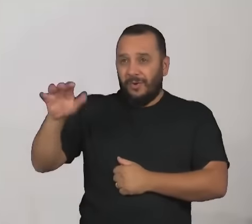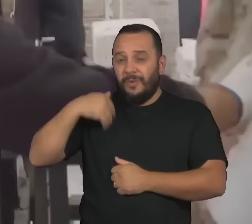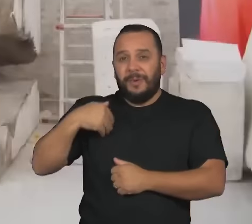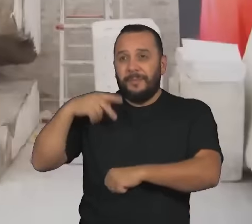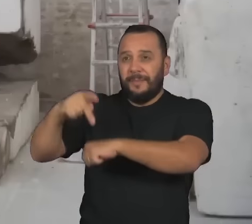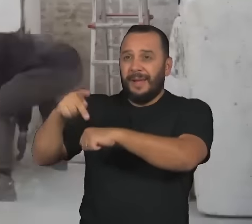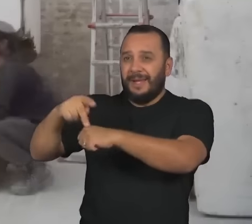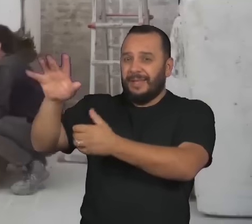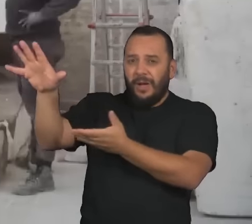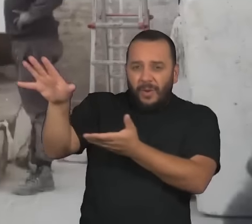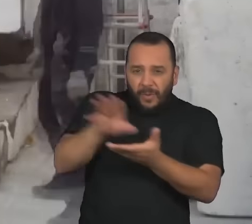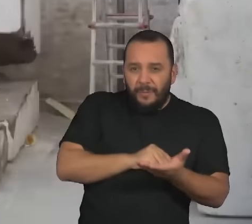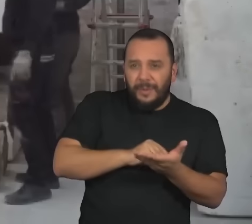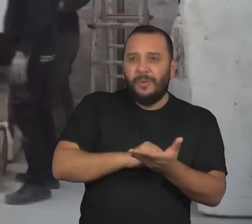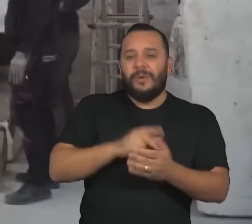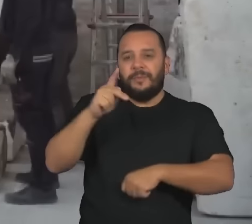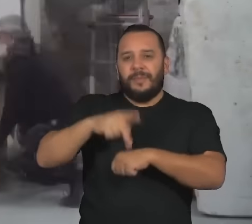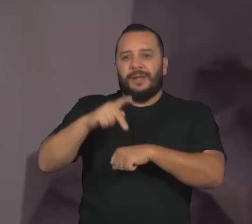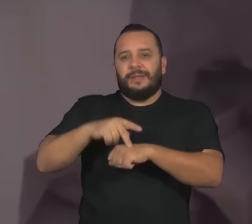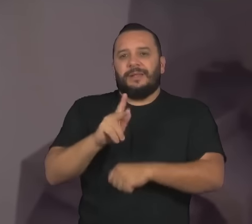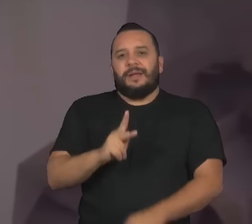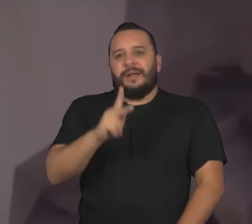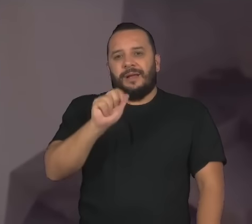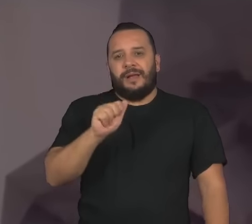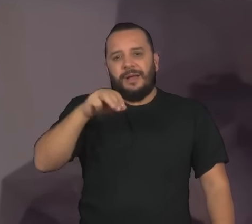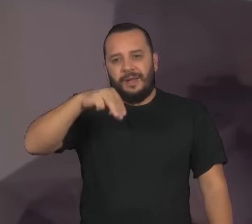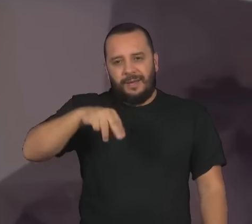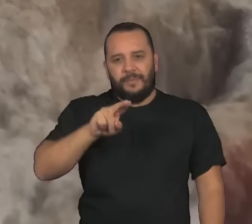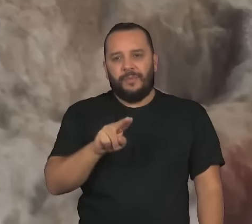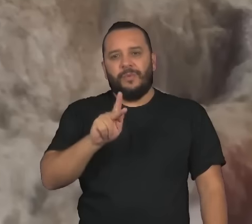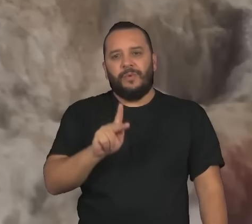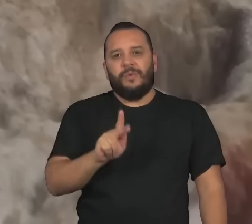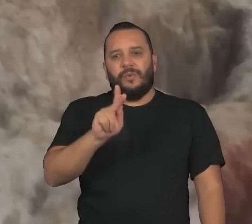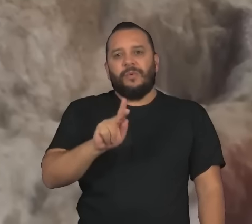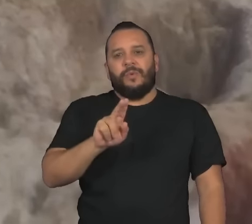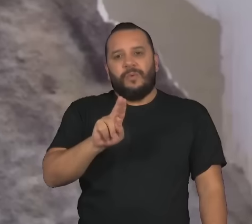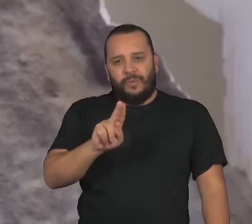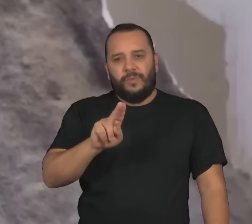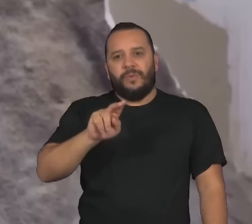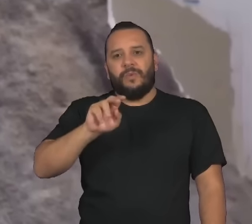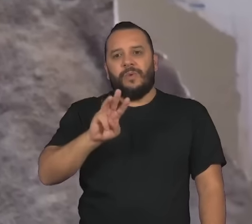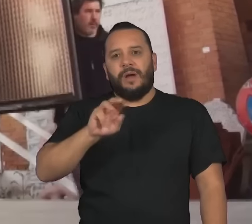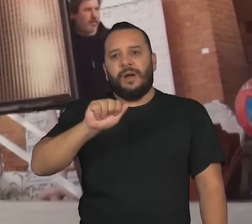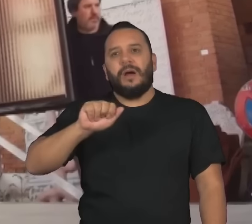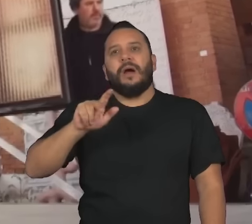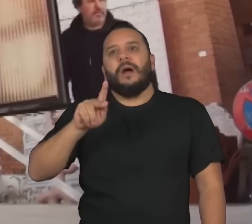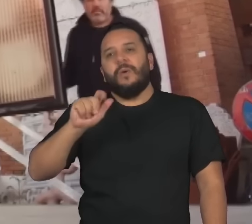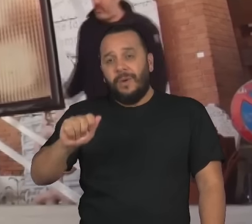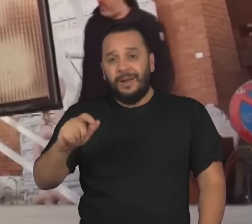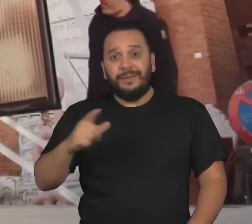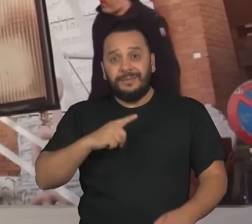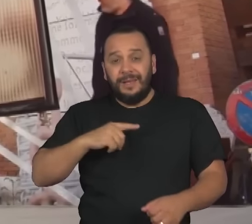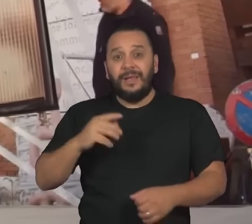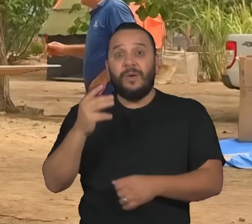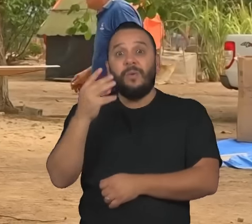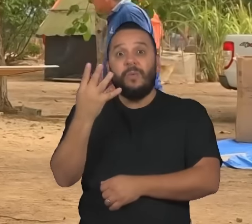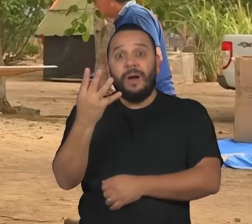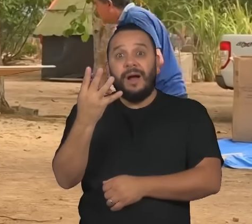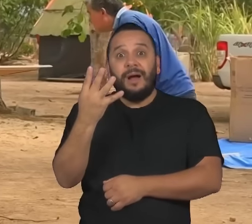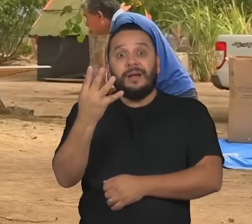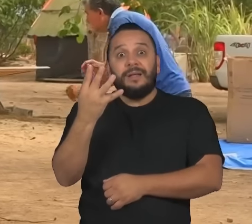de Kamukuaká. A escultura tem 4 metros de altura e pesa 1 tonelada. Cruzou o